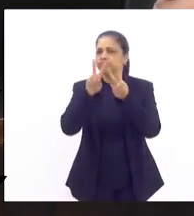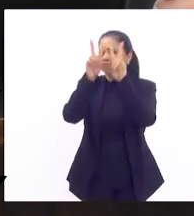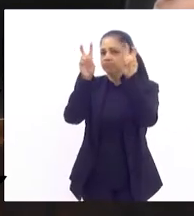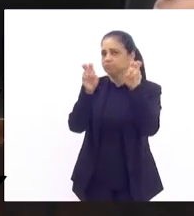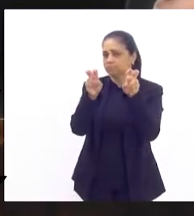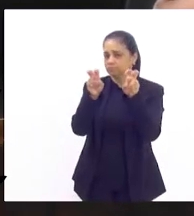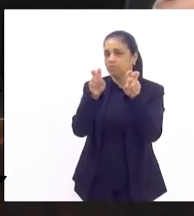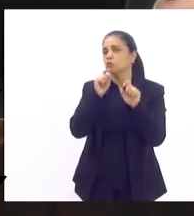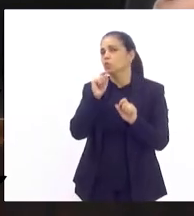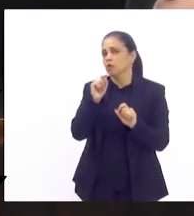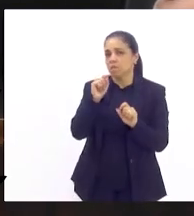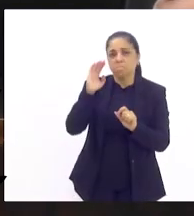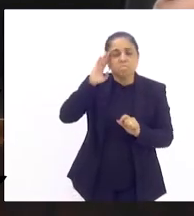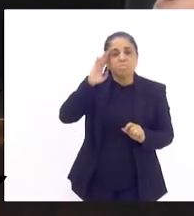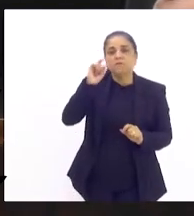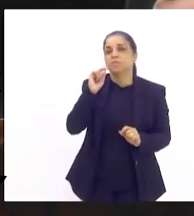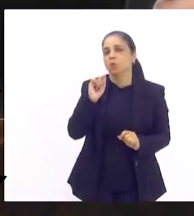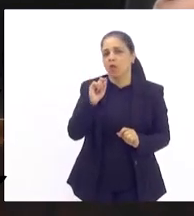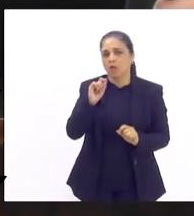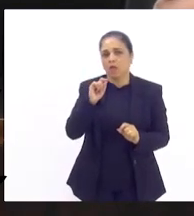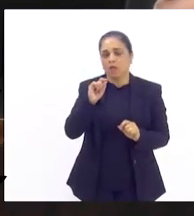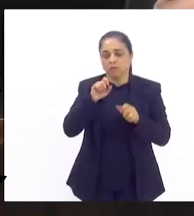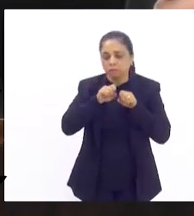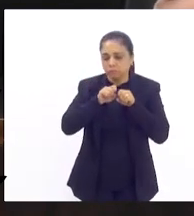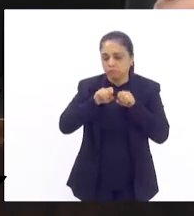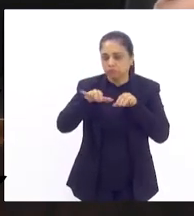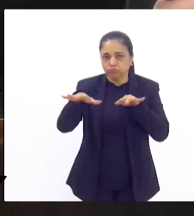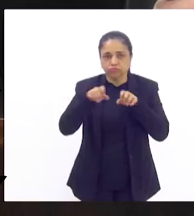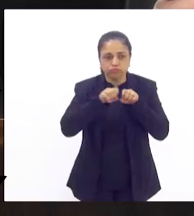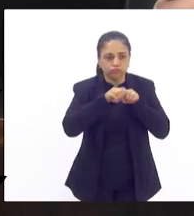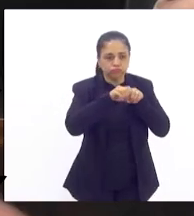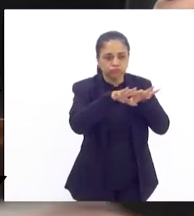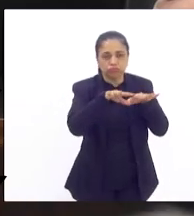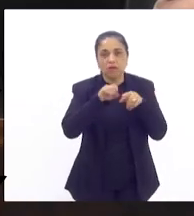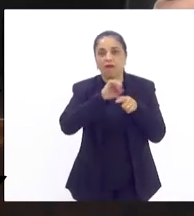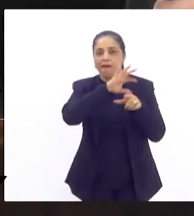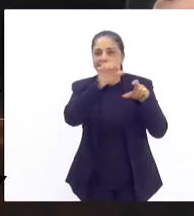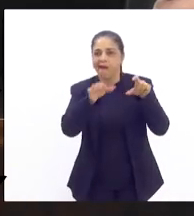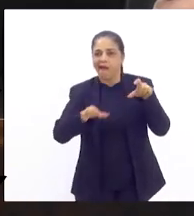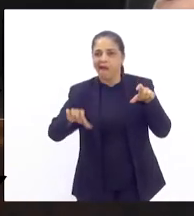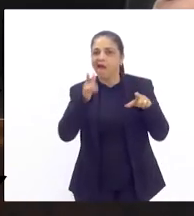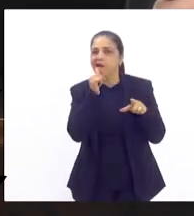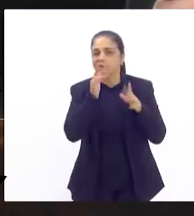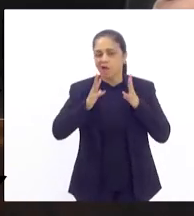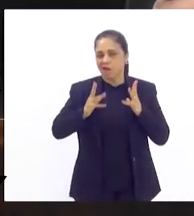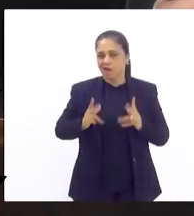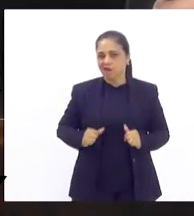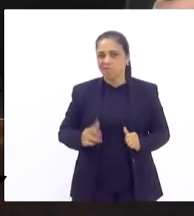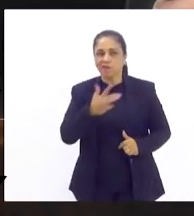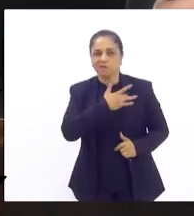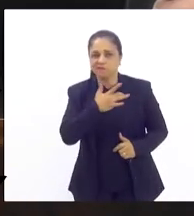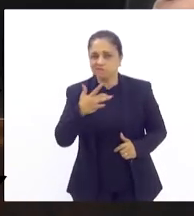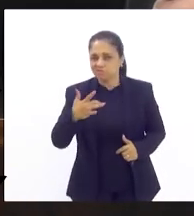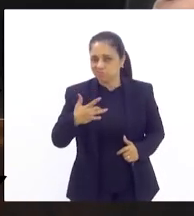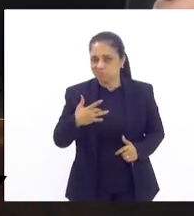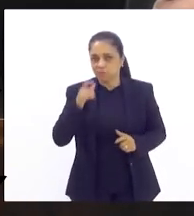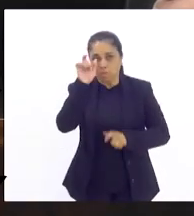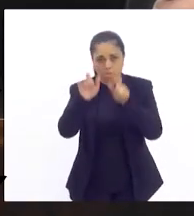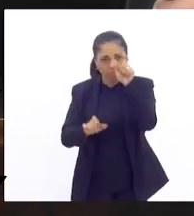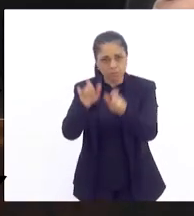só vital, que é a distribuição de água potável, limpa, saudável para as